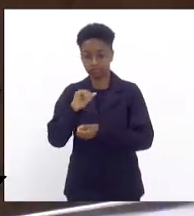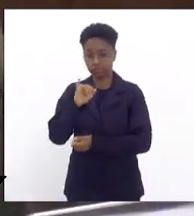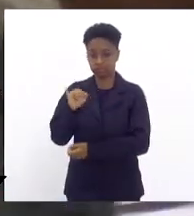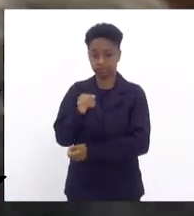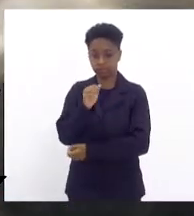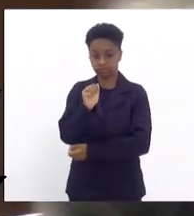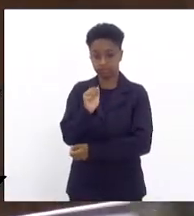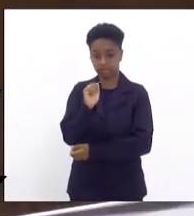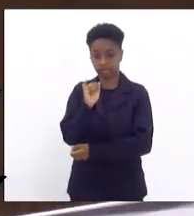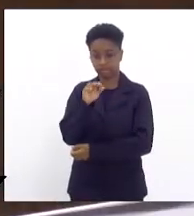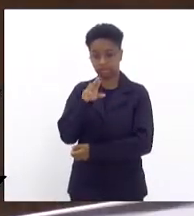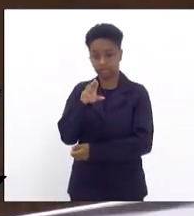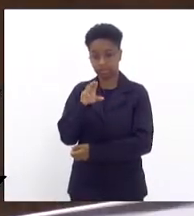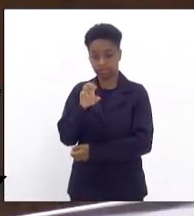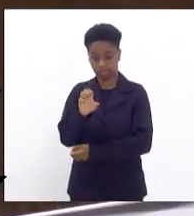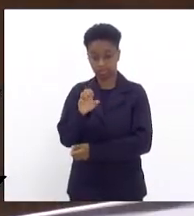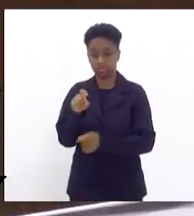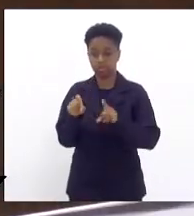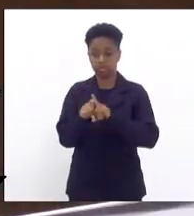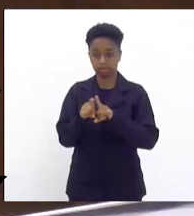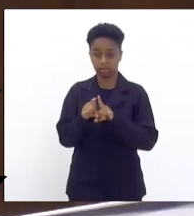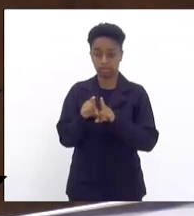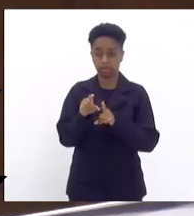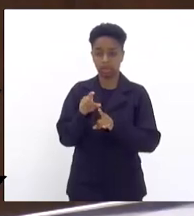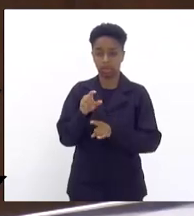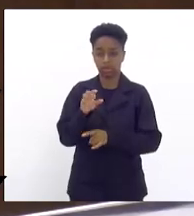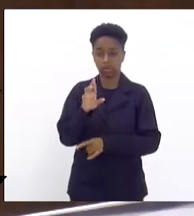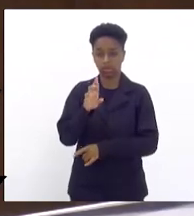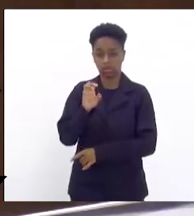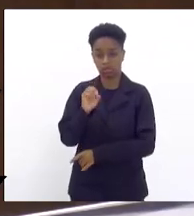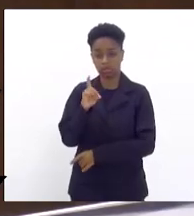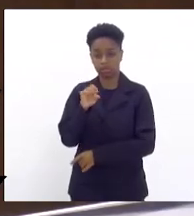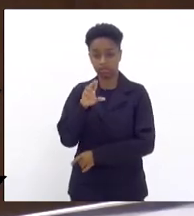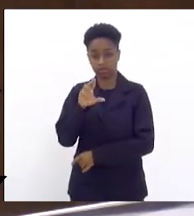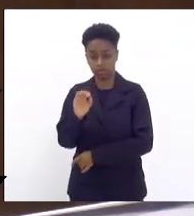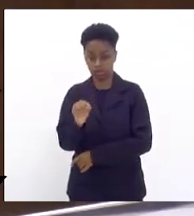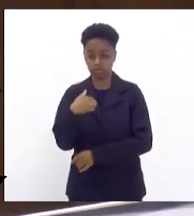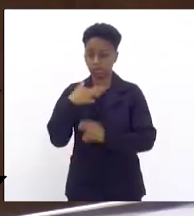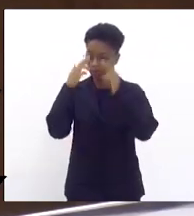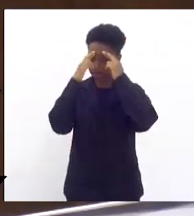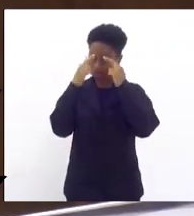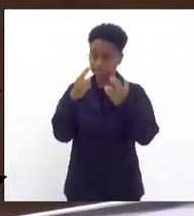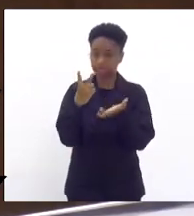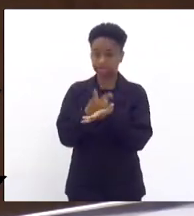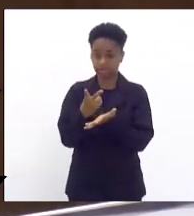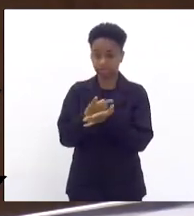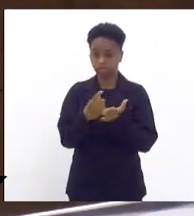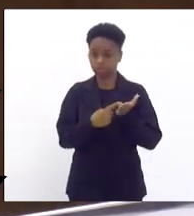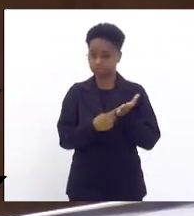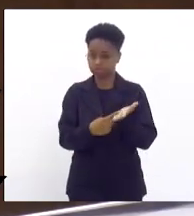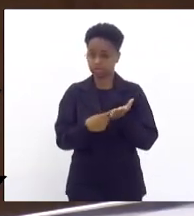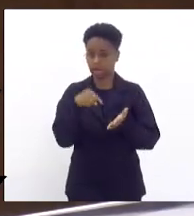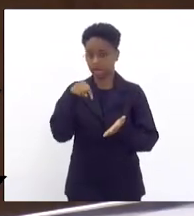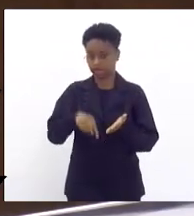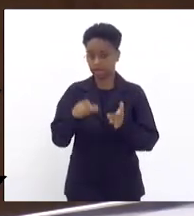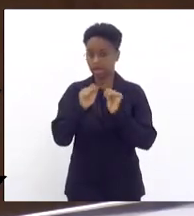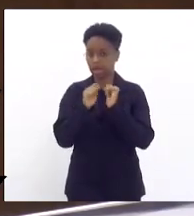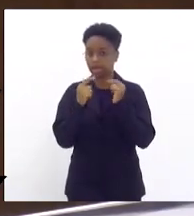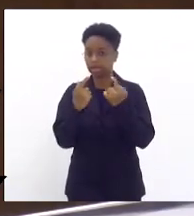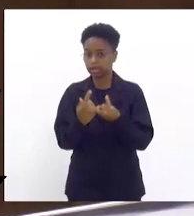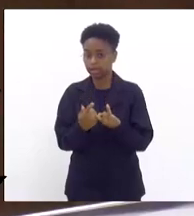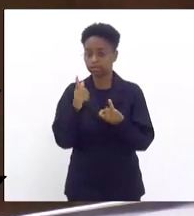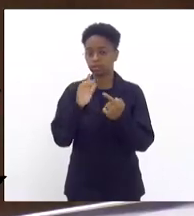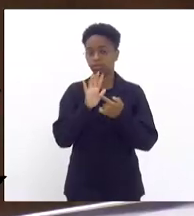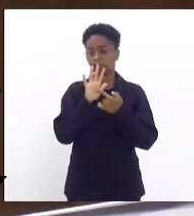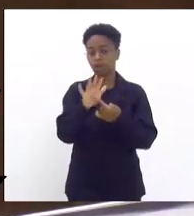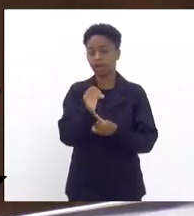presidente da casa, o deputado Rodrigo Bacelar, né? O respeitar sempre os acordos que são feitos nessa casa legislativa. A Alerj foi um